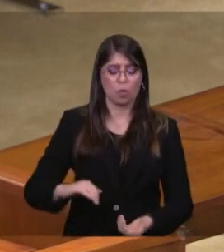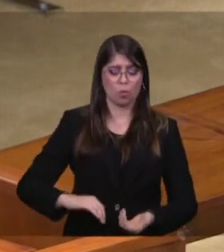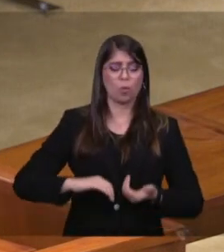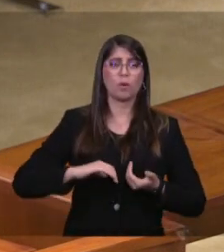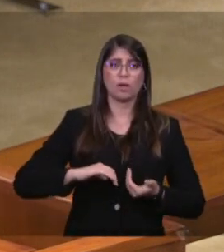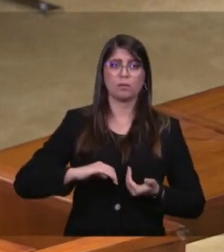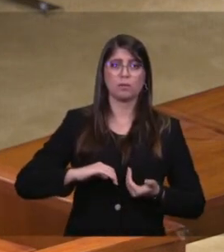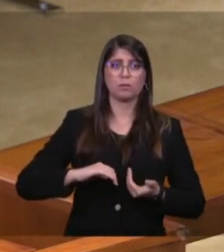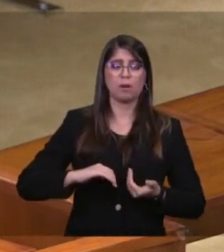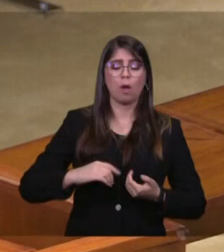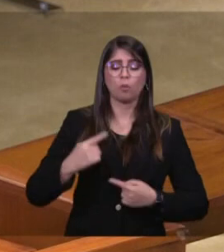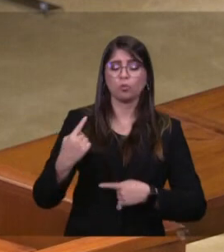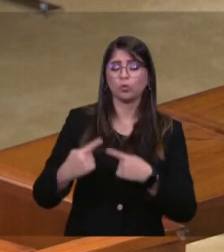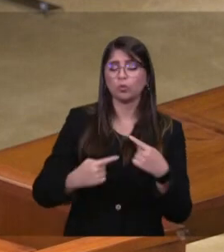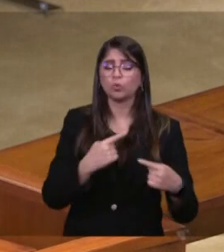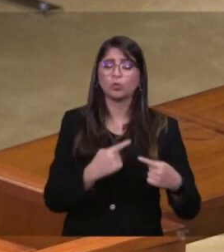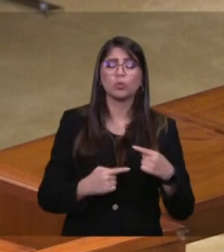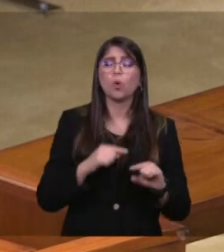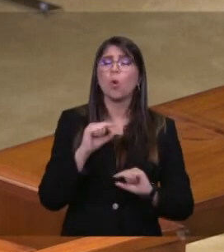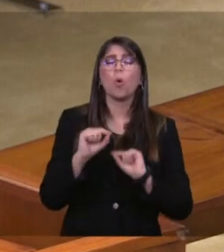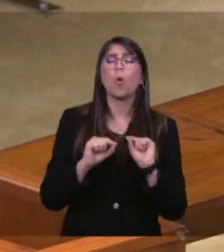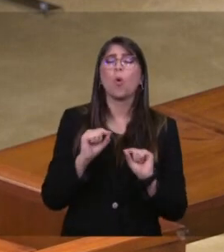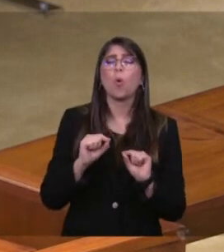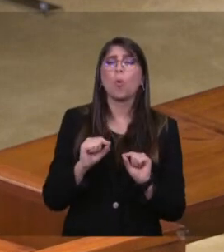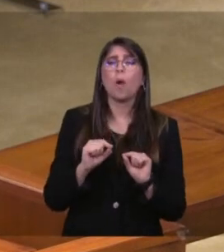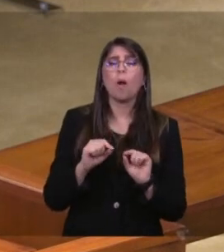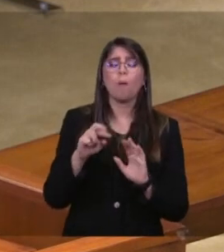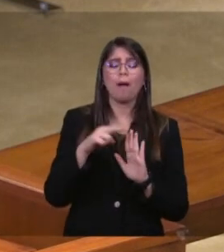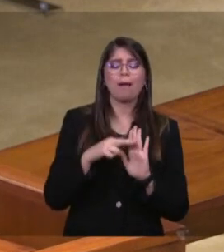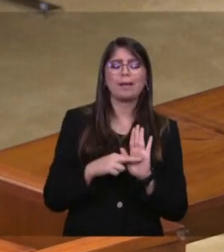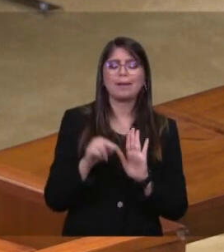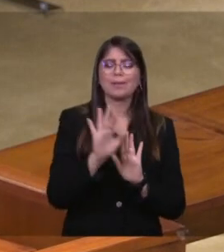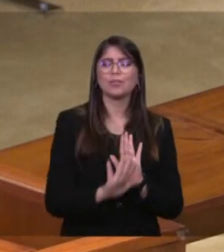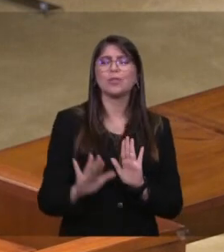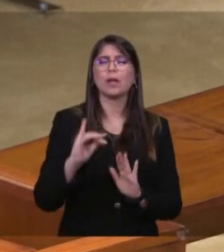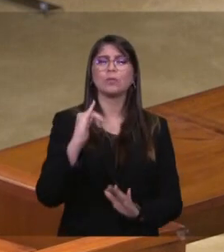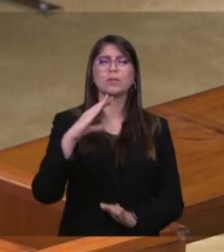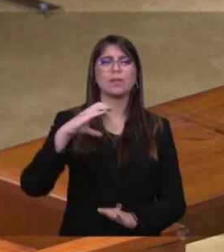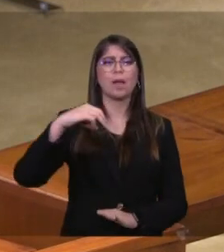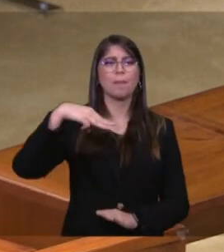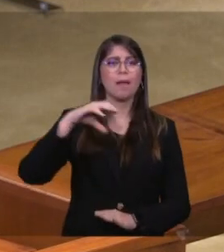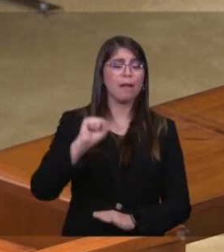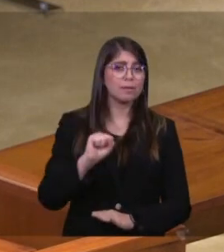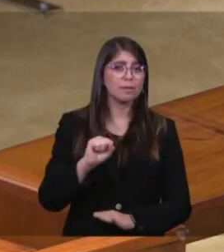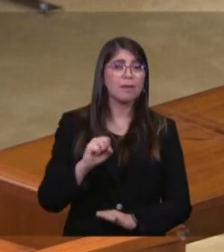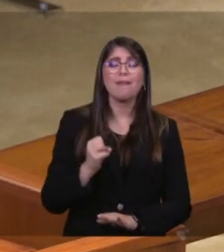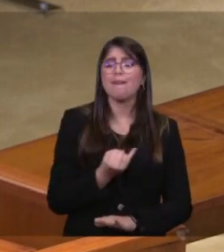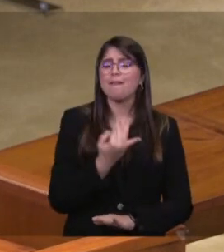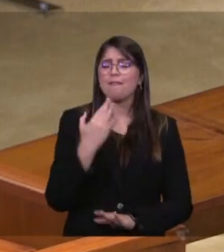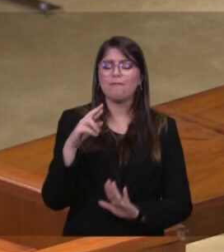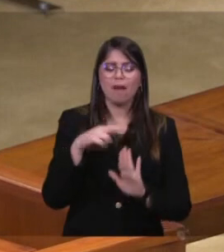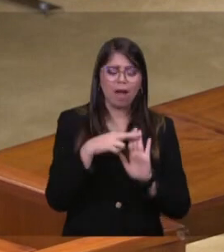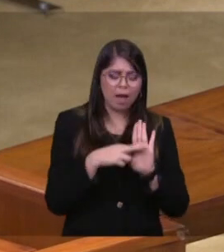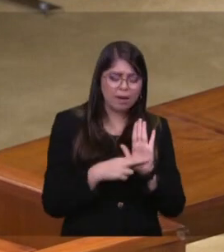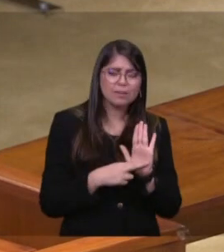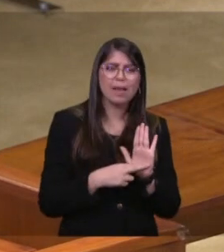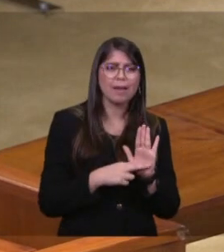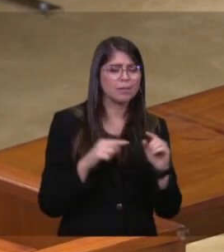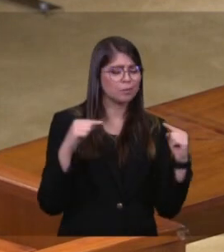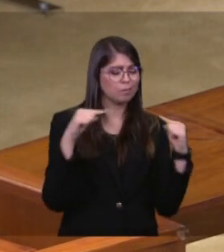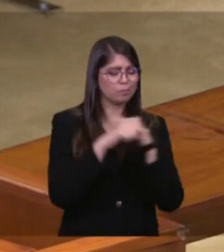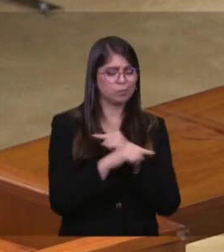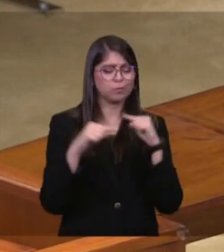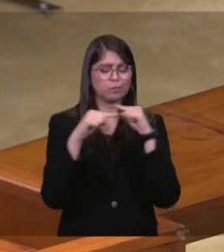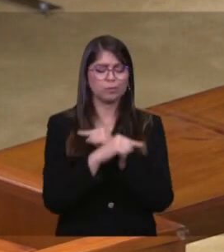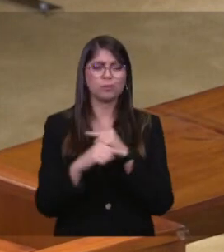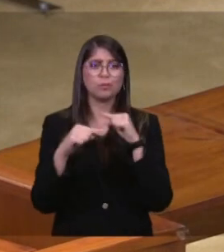Nacional começou a discussão de quais seriam as diretrizes gerais do ICMS e muitas dessas diretrizes, excelências, divergiram